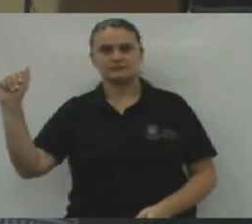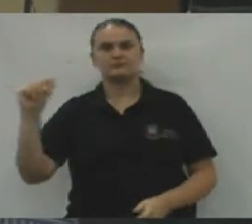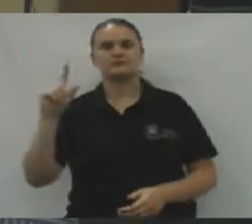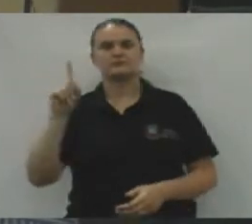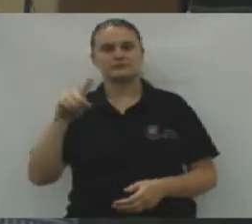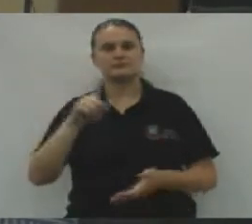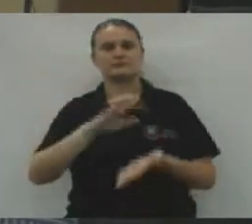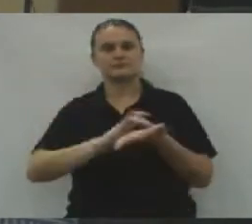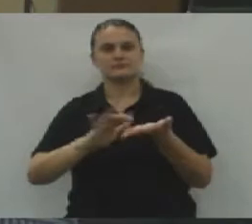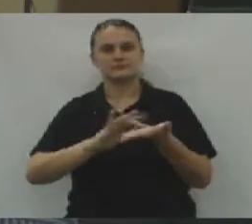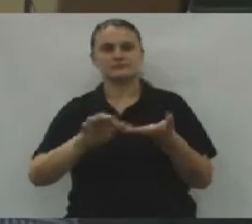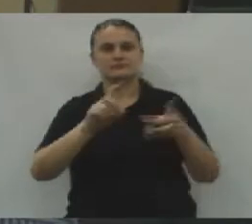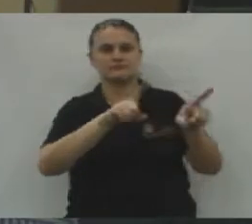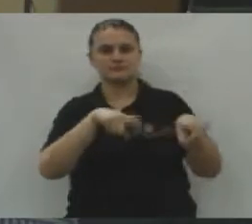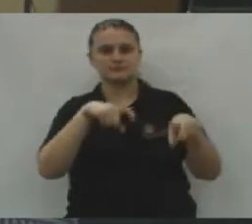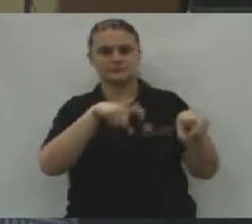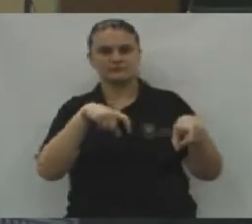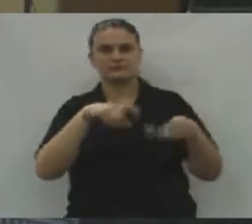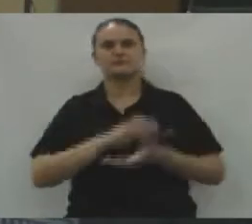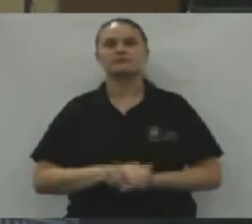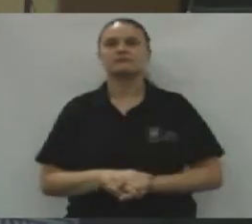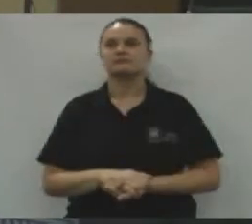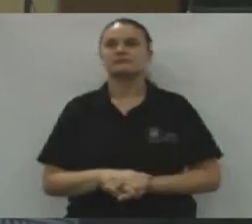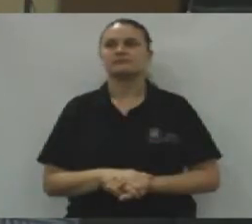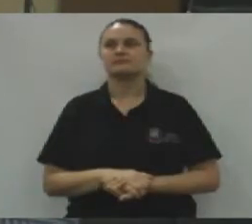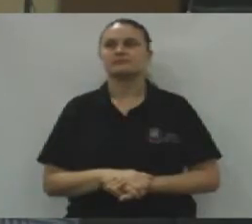de Agricultura.